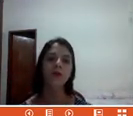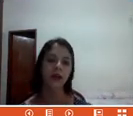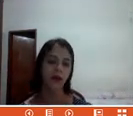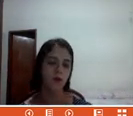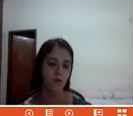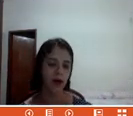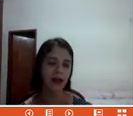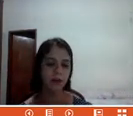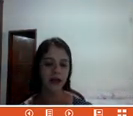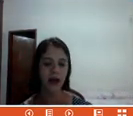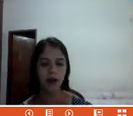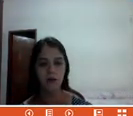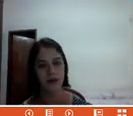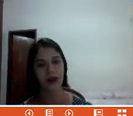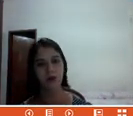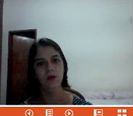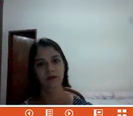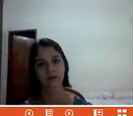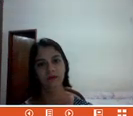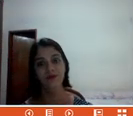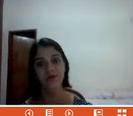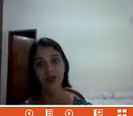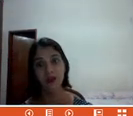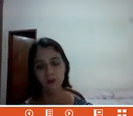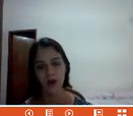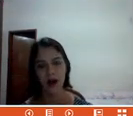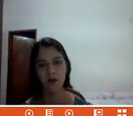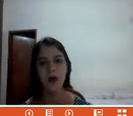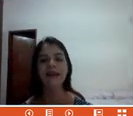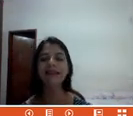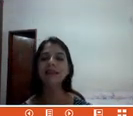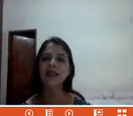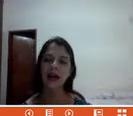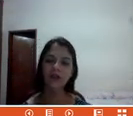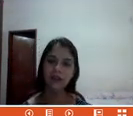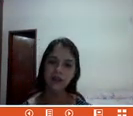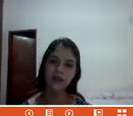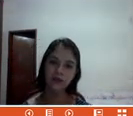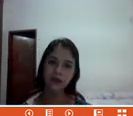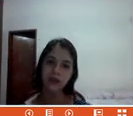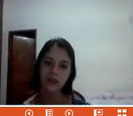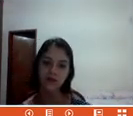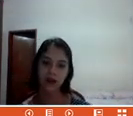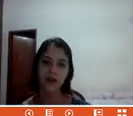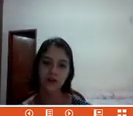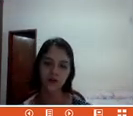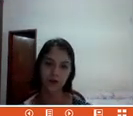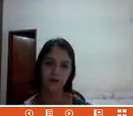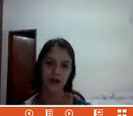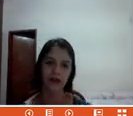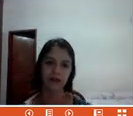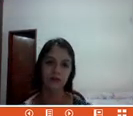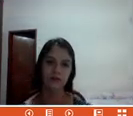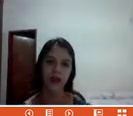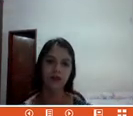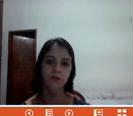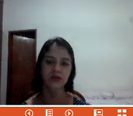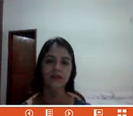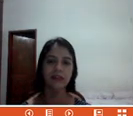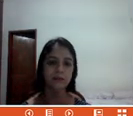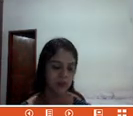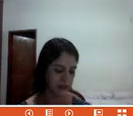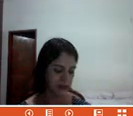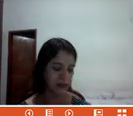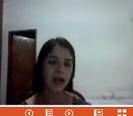quê? Porque como a Libra ela é uma língua visual, é necessário sim que vocês vejam como